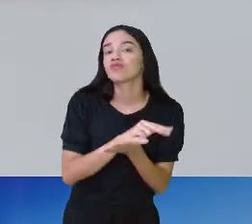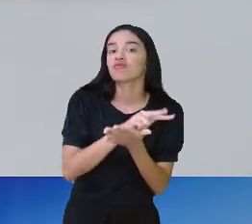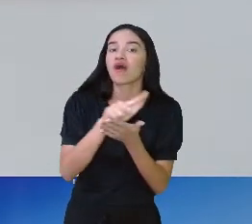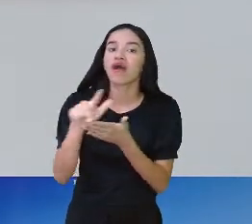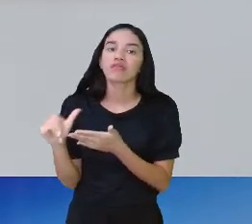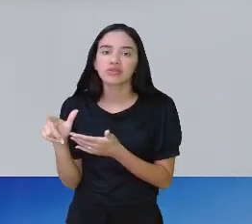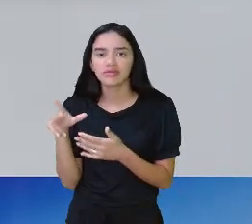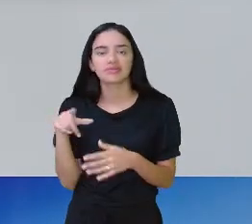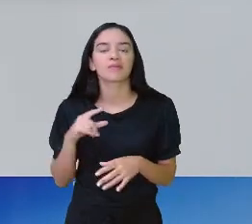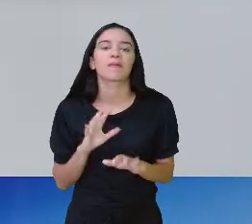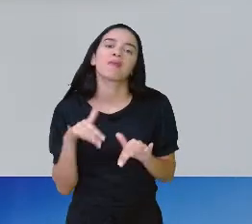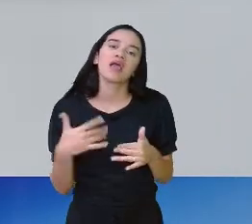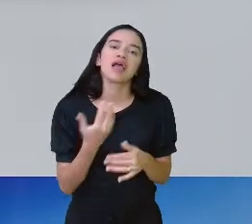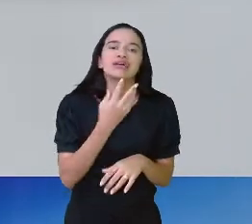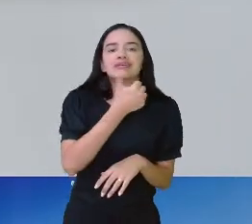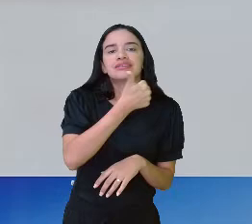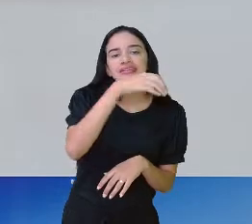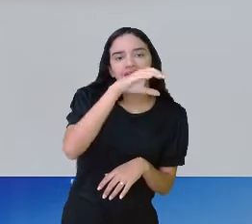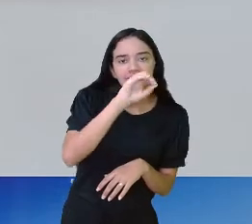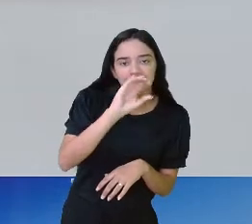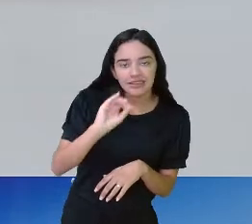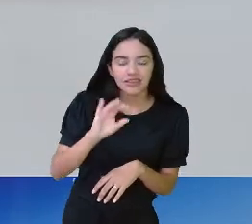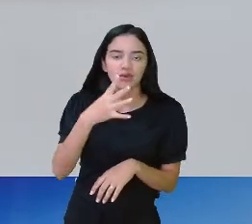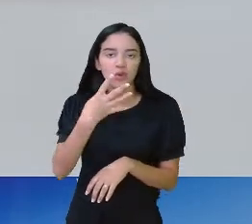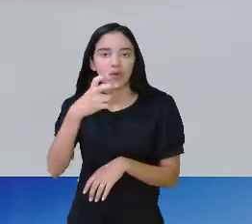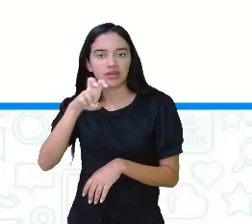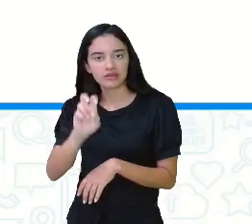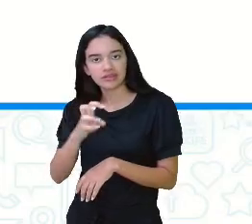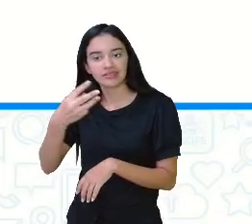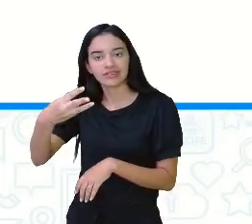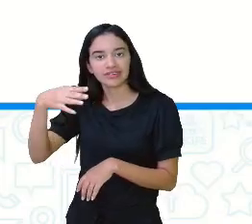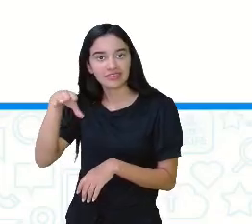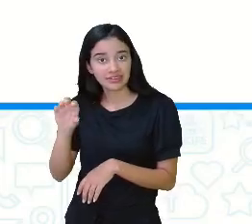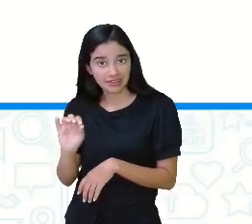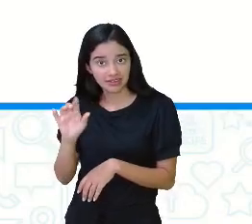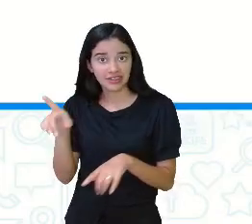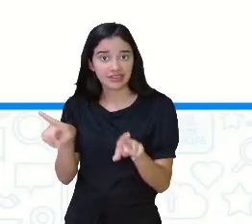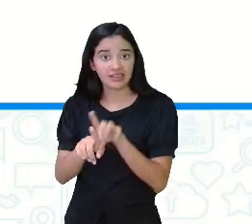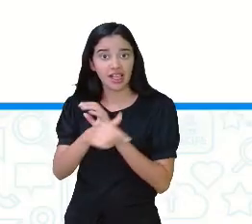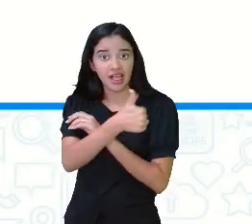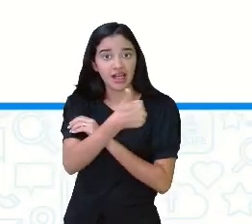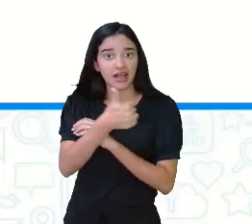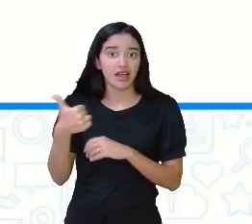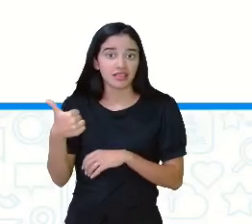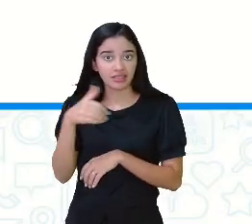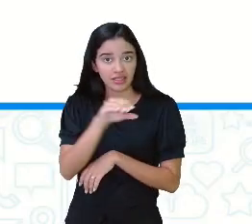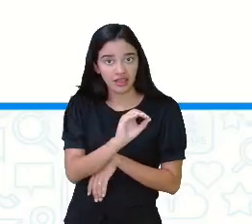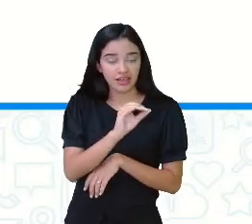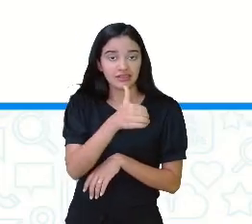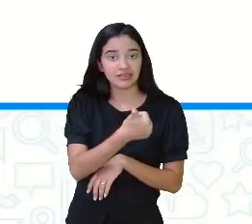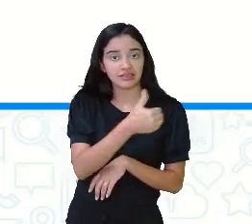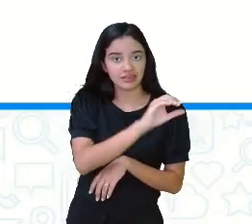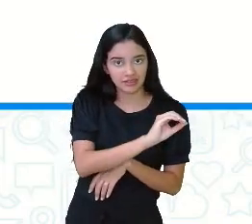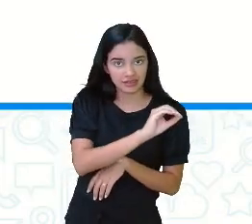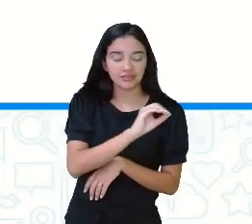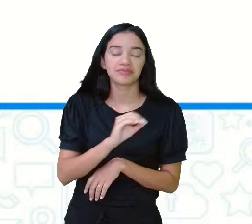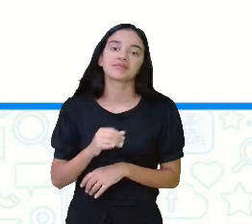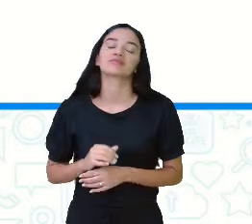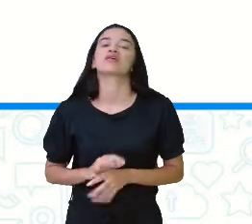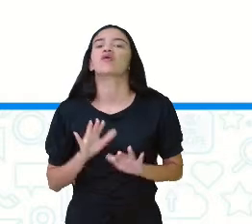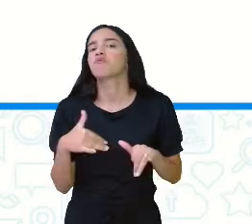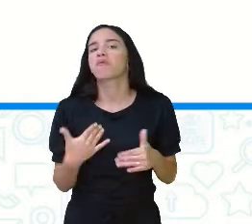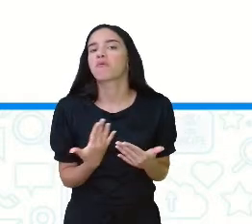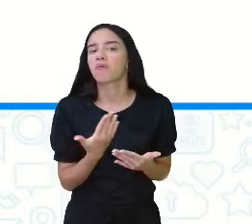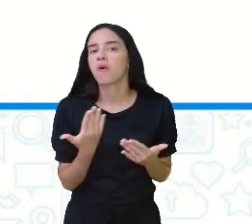valores. 100, 45, 30, 25, 15, 10 e 10.